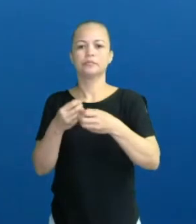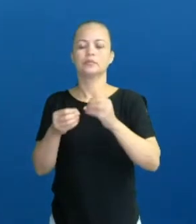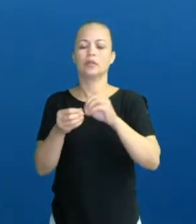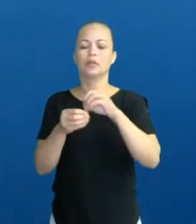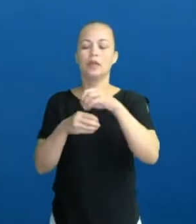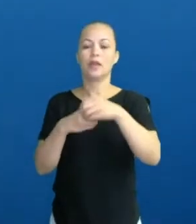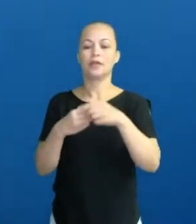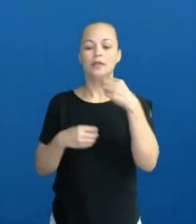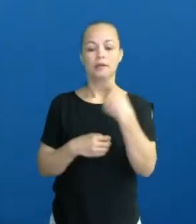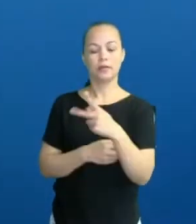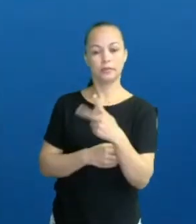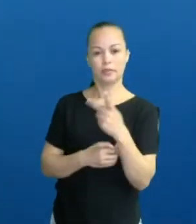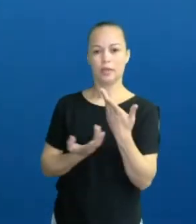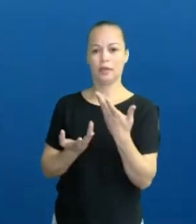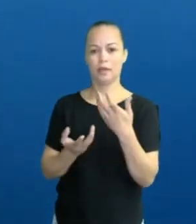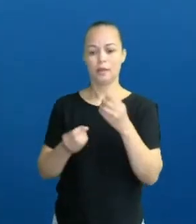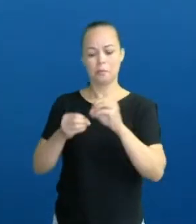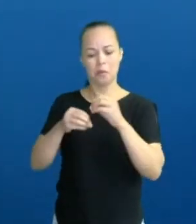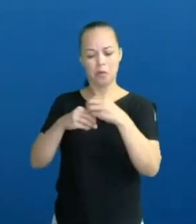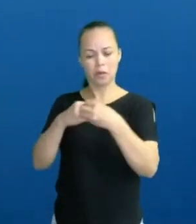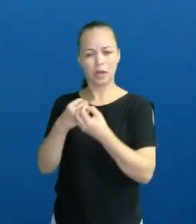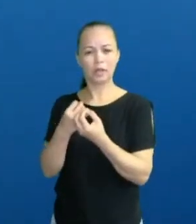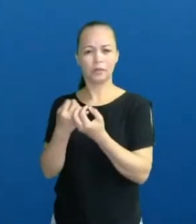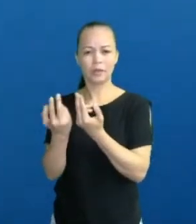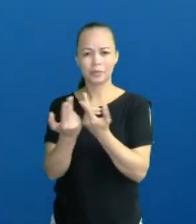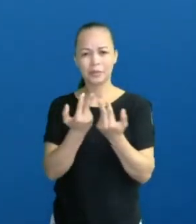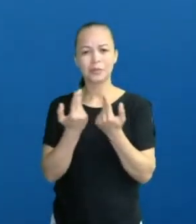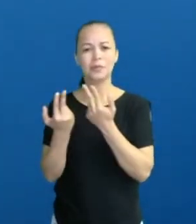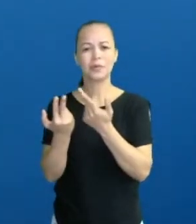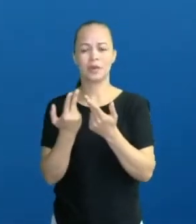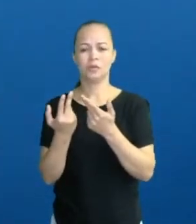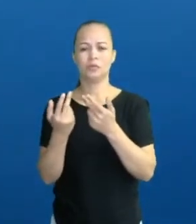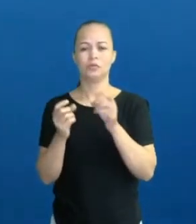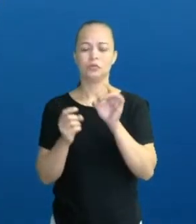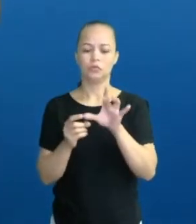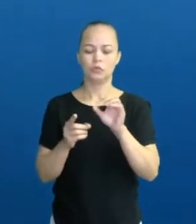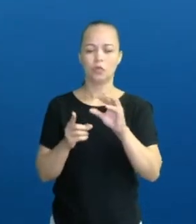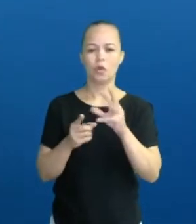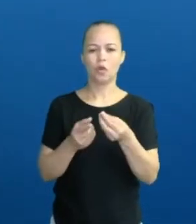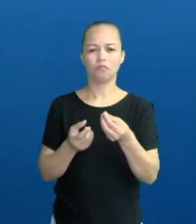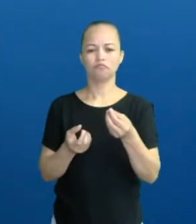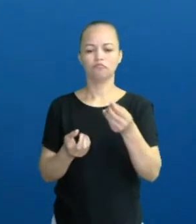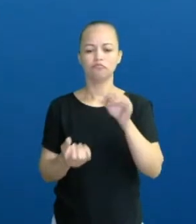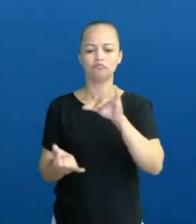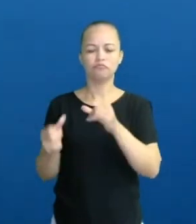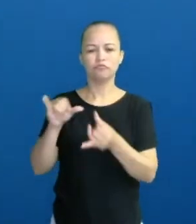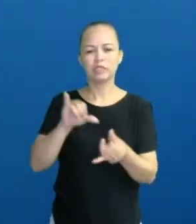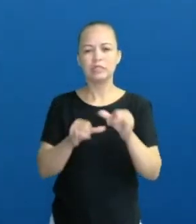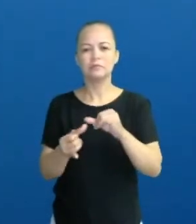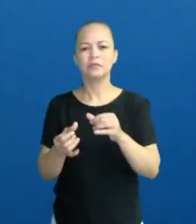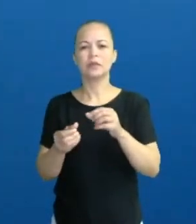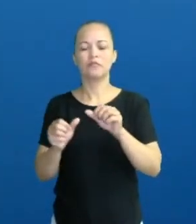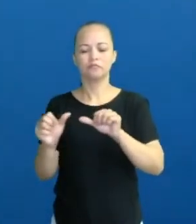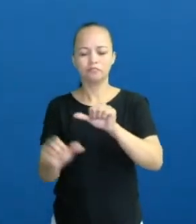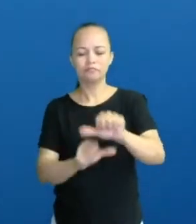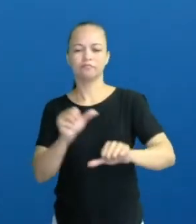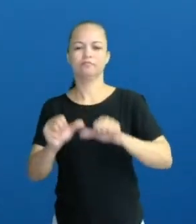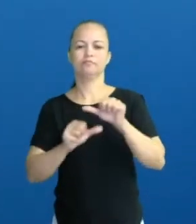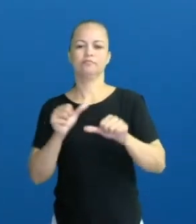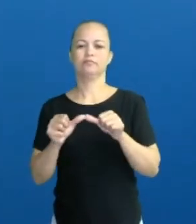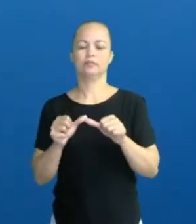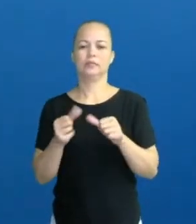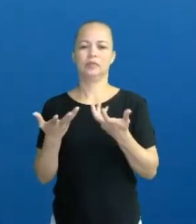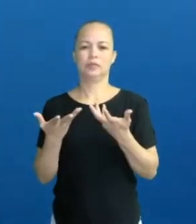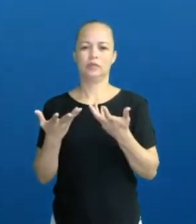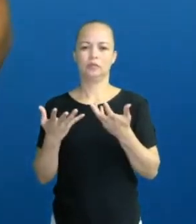E essa molécula continua sendo a mesma. Apenas a sua apresentação física foi alterada. A forma apenas como ele se apresenta na